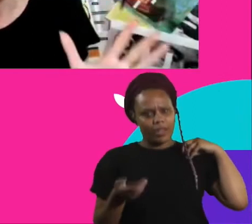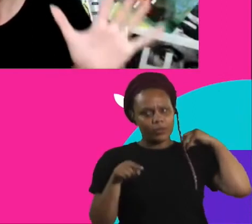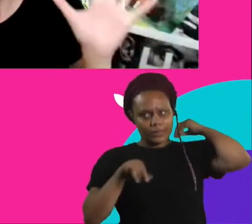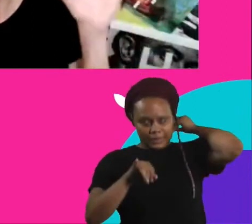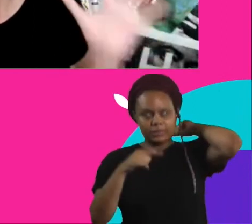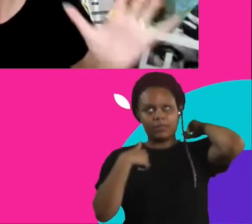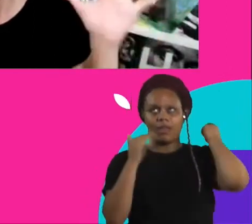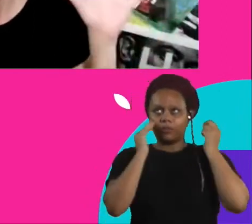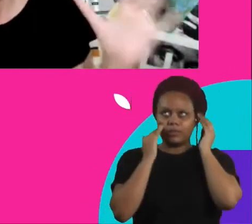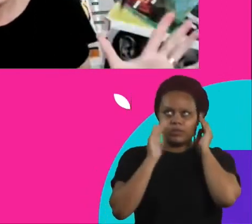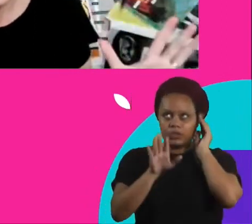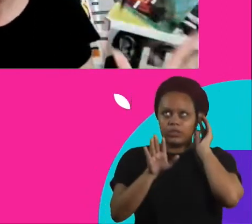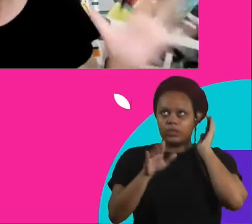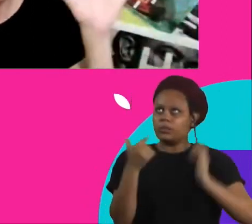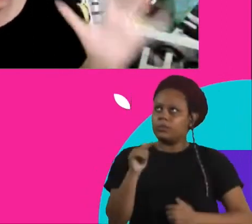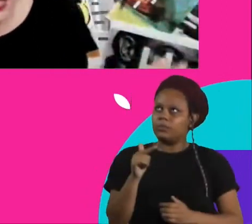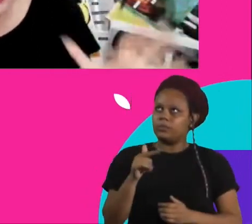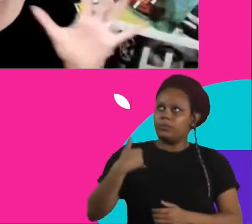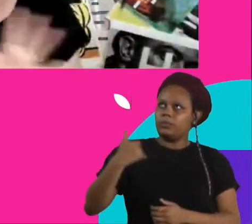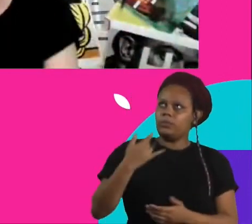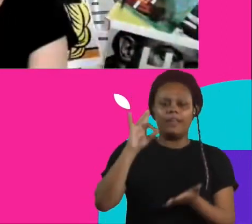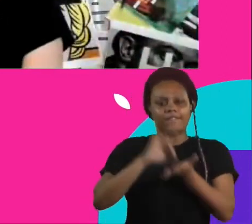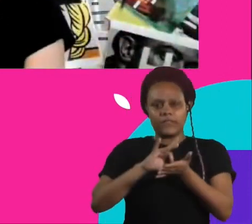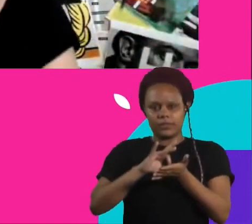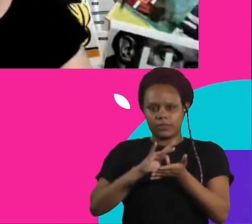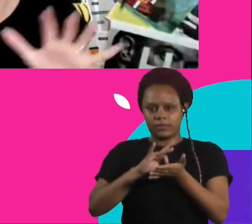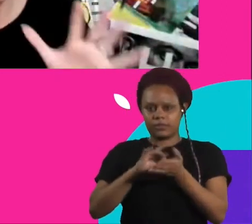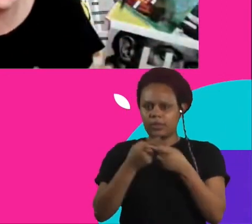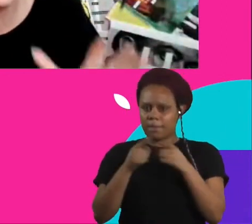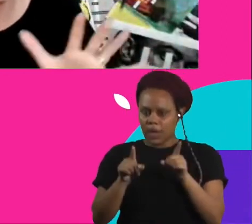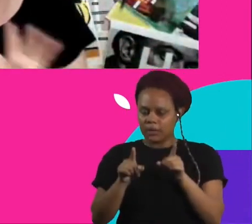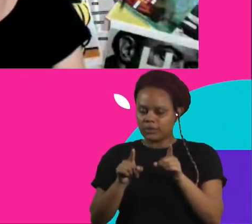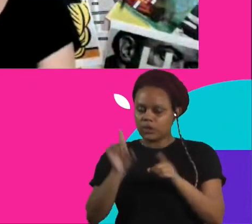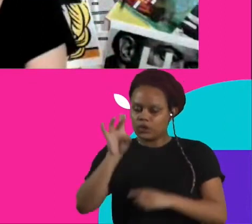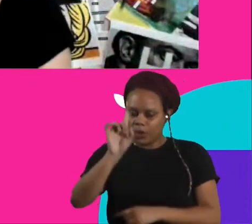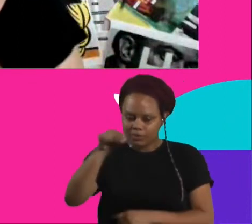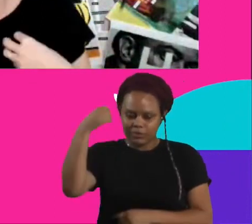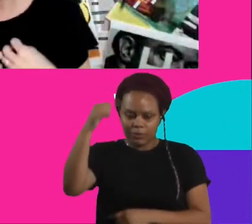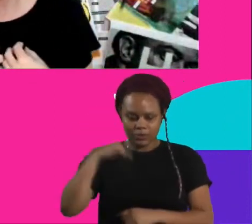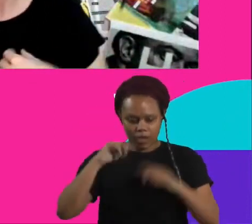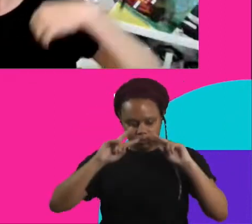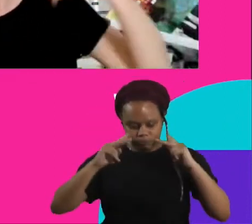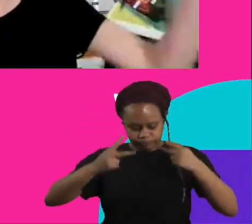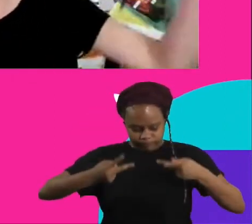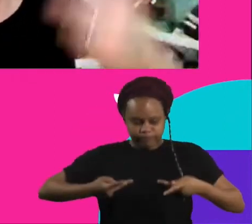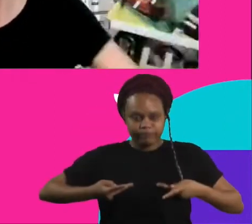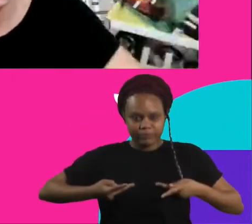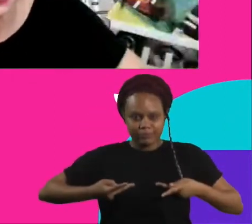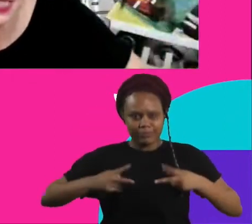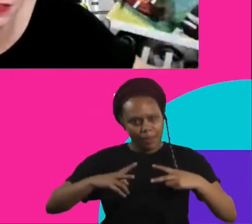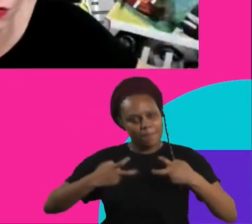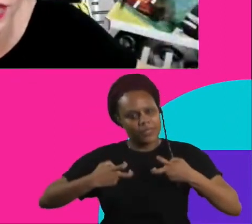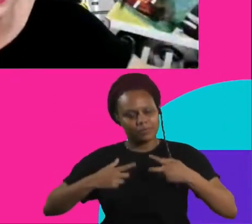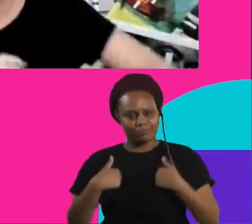não tenho uma idade fixa. Eu sei que vai ser depois que eu me autoconhecer, depois que eu investigar a mim mesmo,